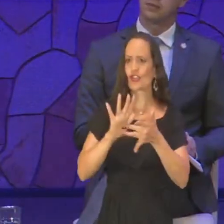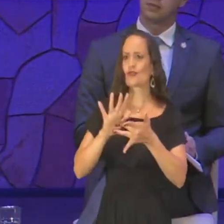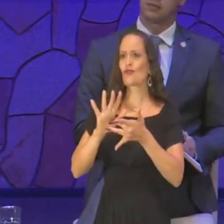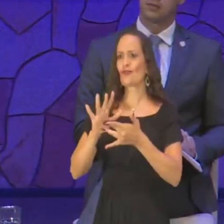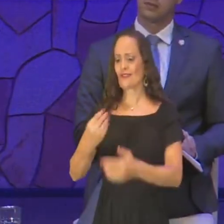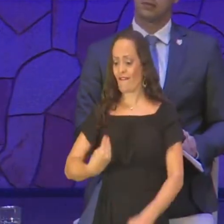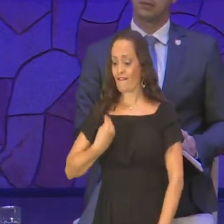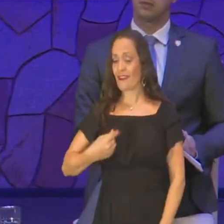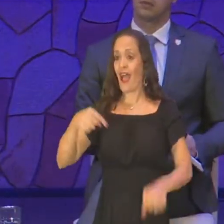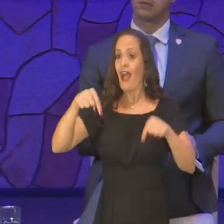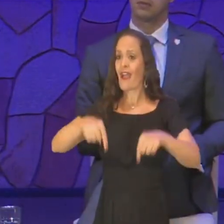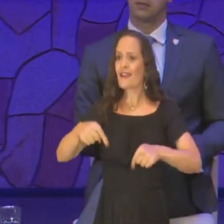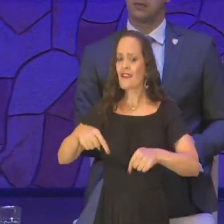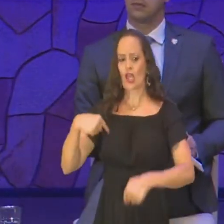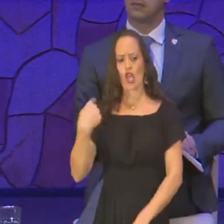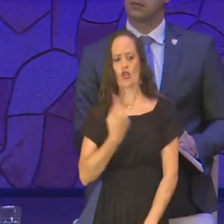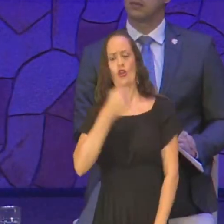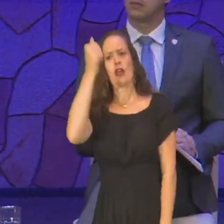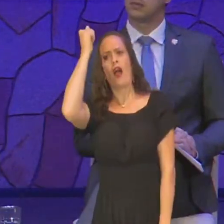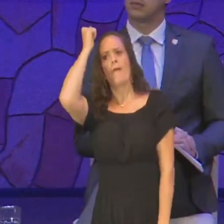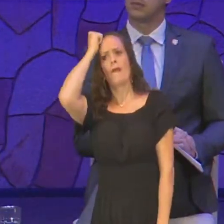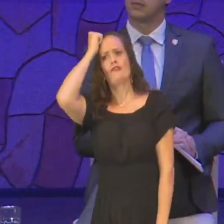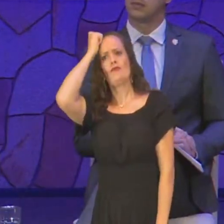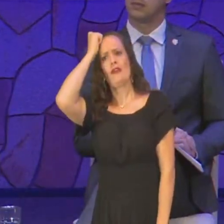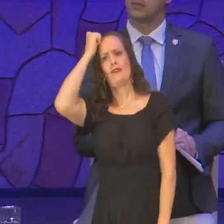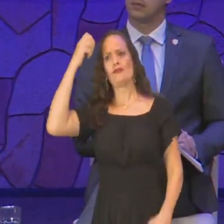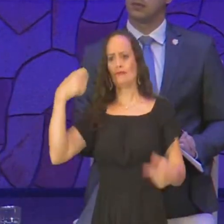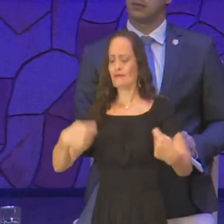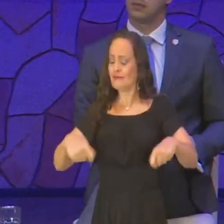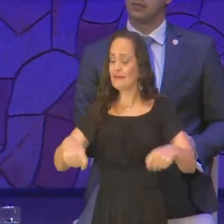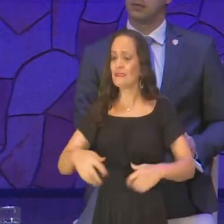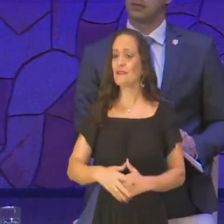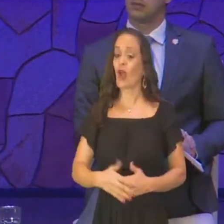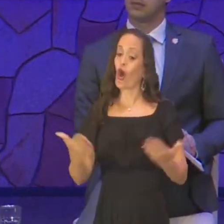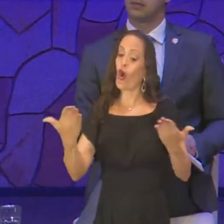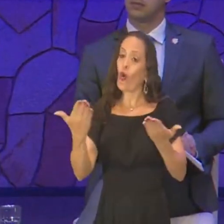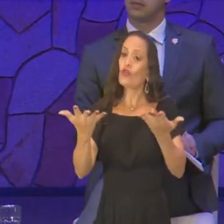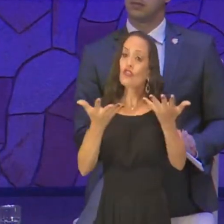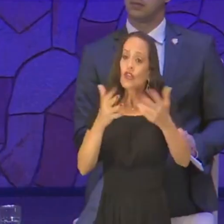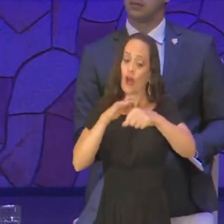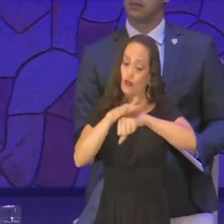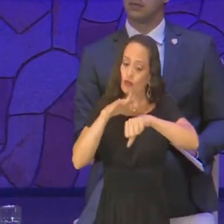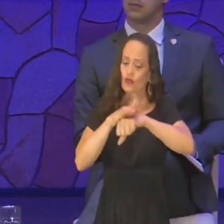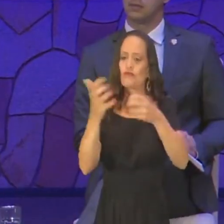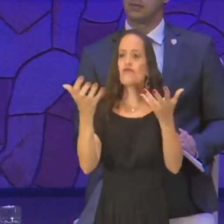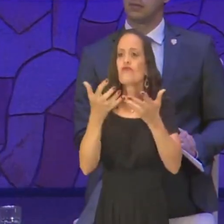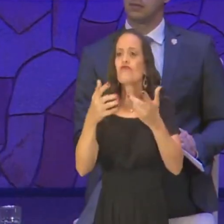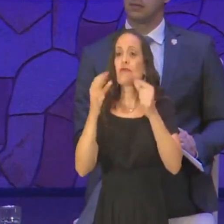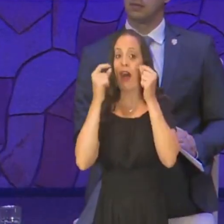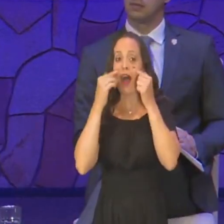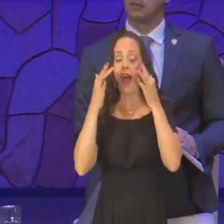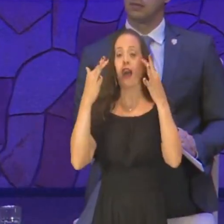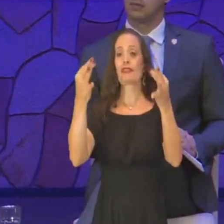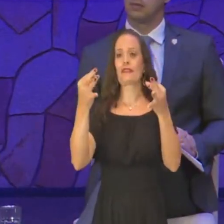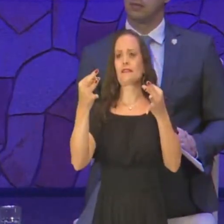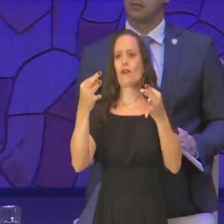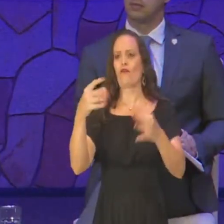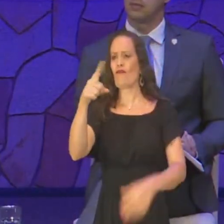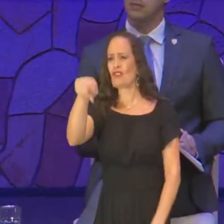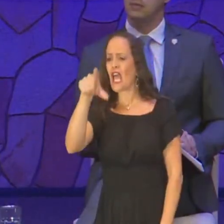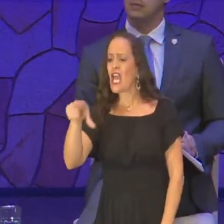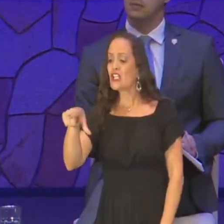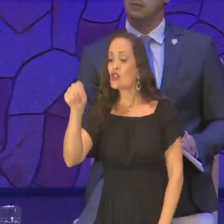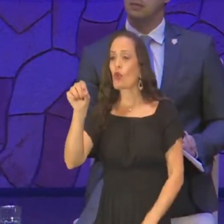todo o pecado. E por isso, nessa noite, eu quero convidar para que nós possamos não fazer as escolhas